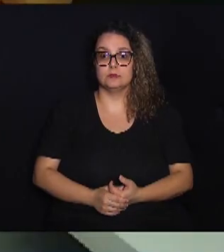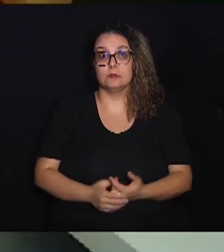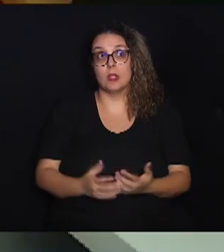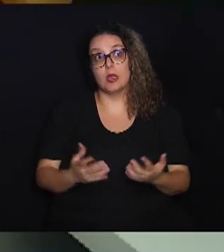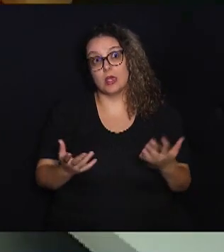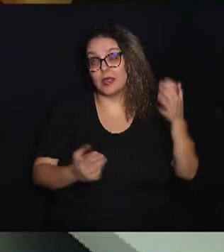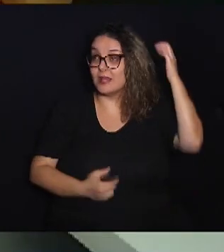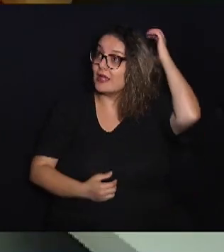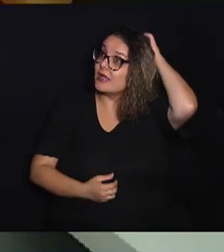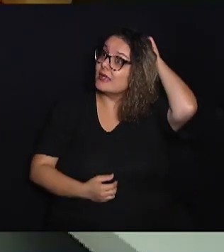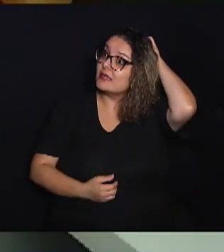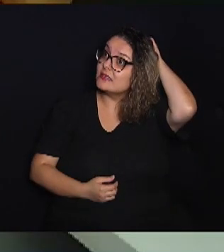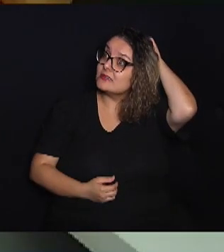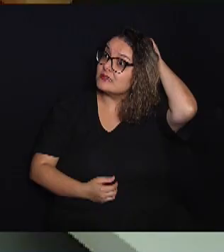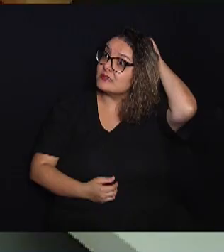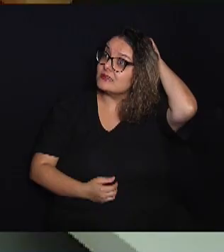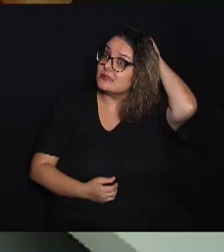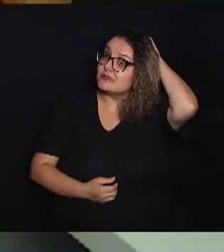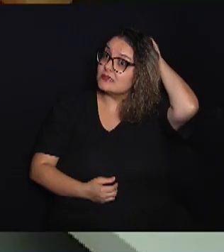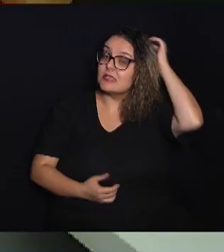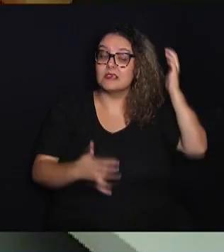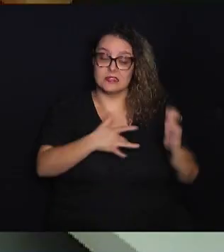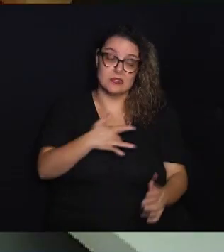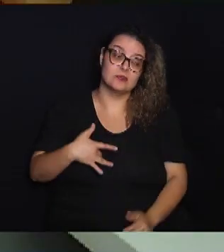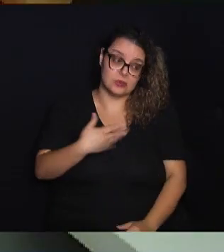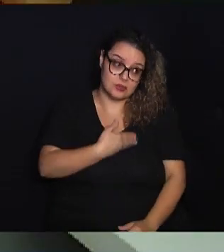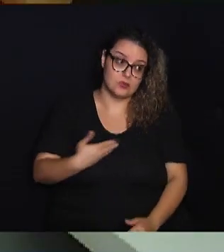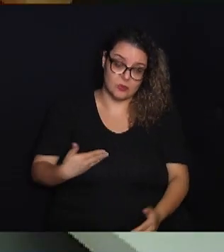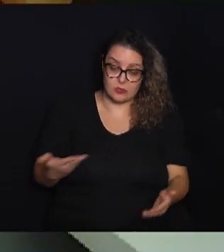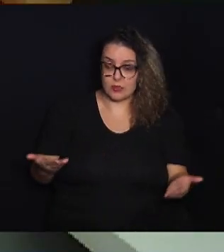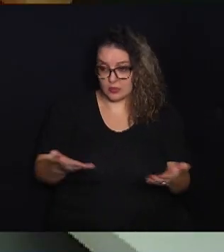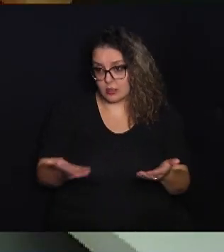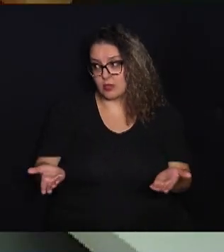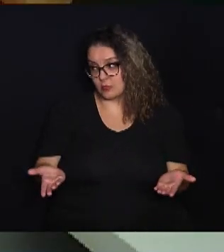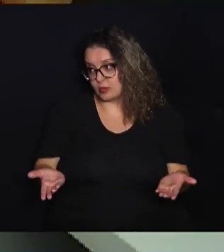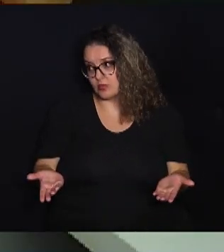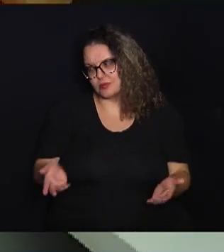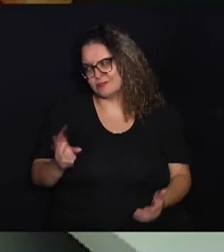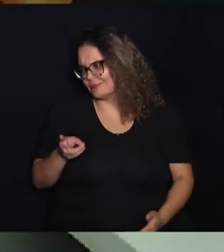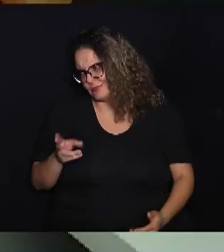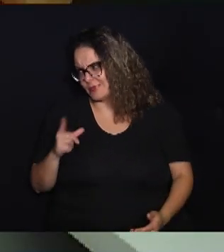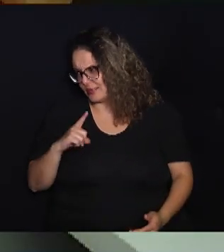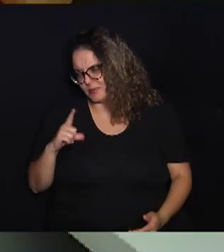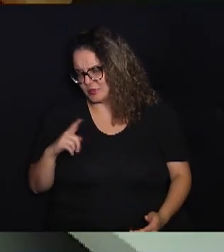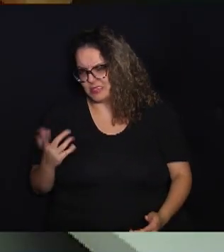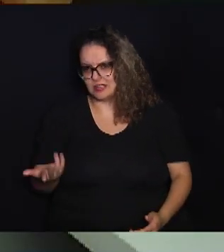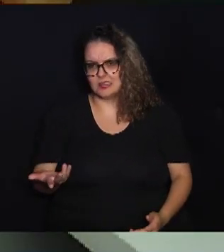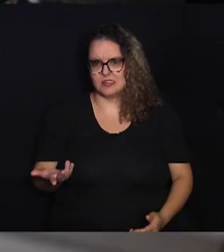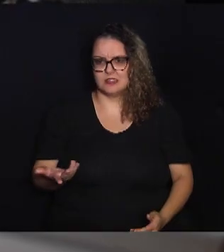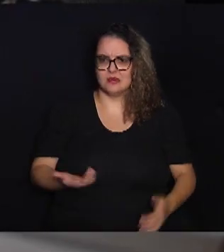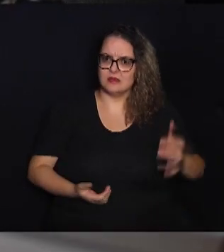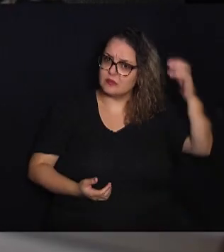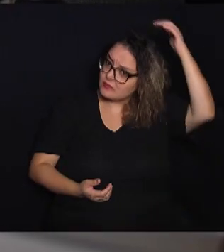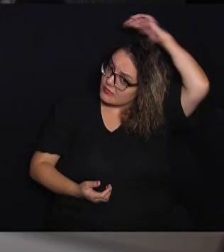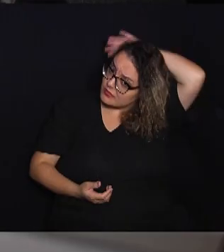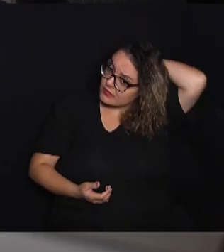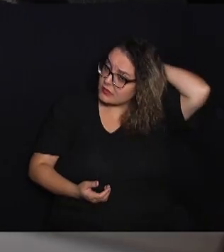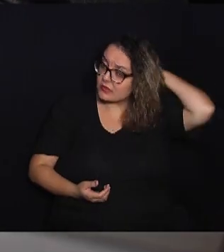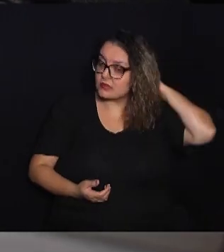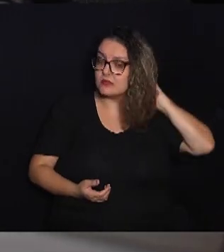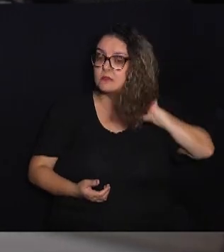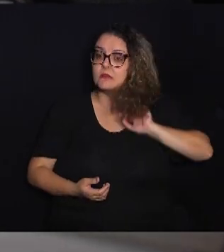Essa é uma questão de saúde pública hoje. A gente sempre teve os remédios,